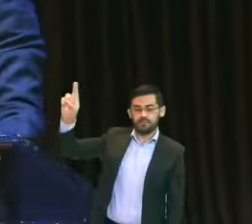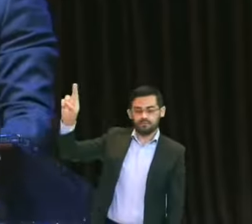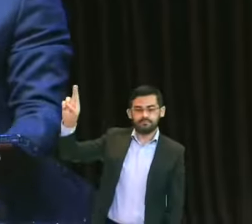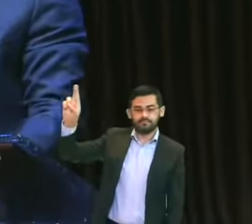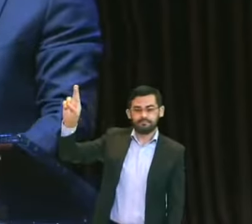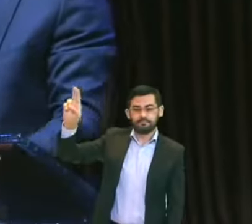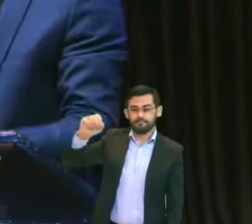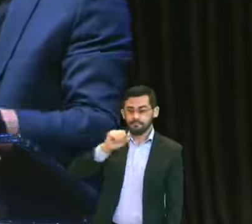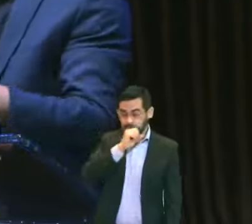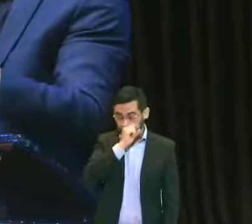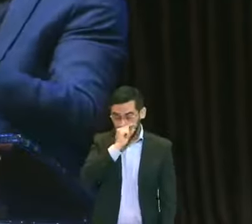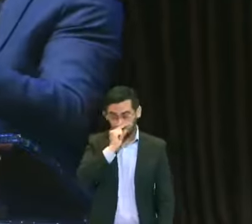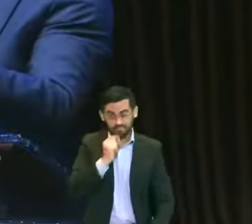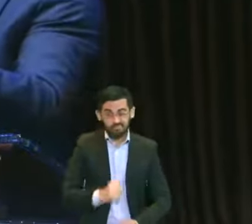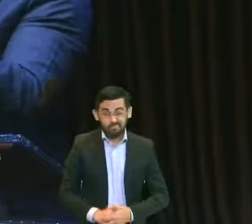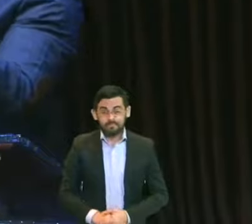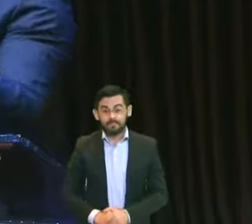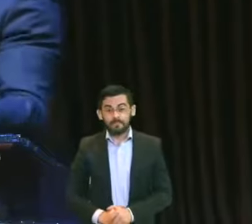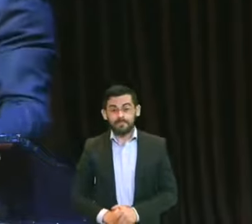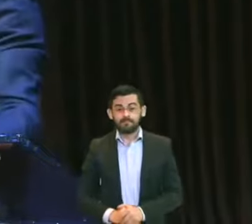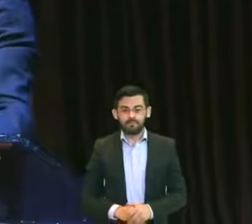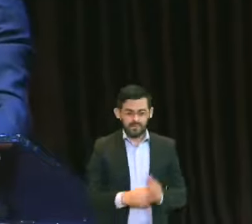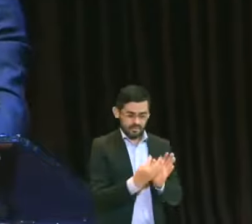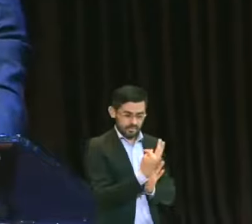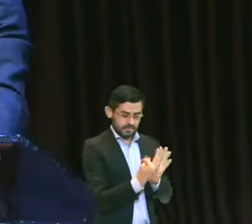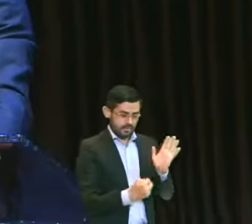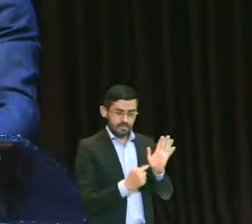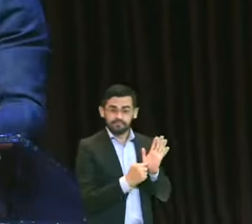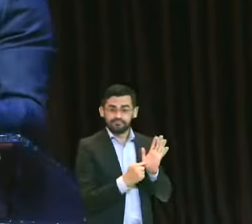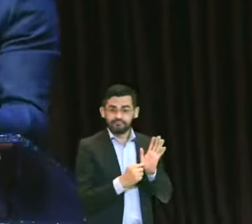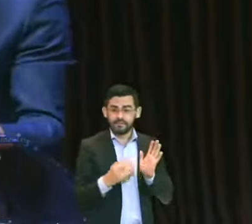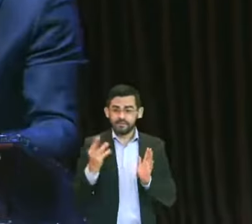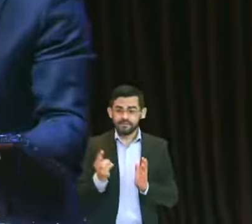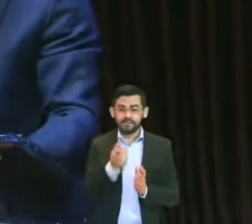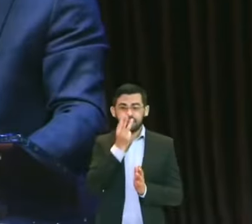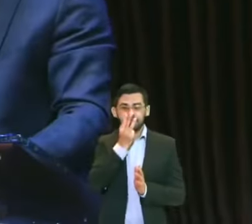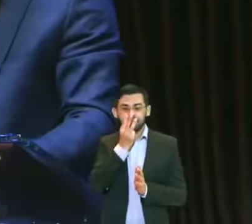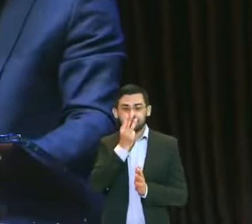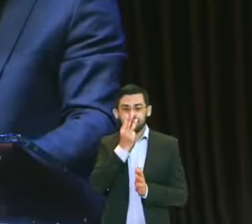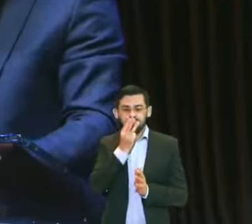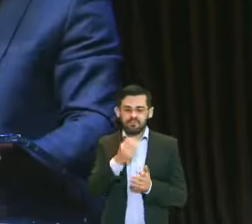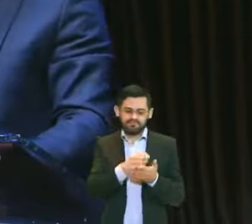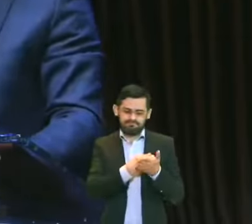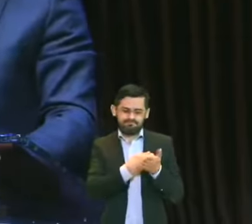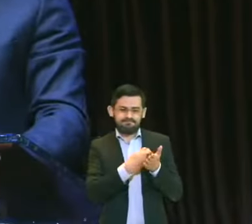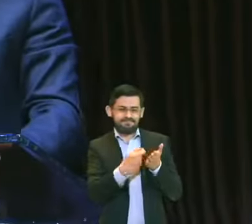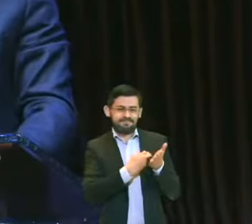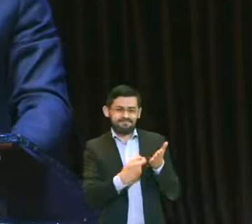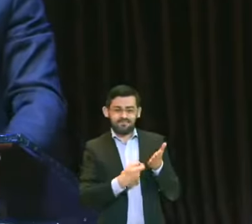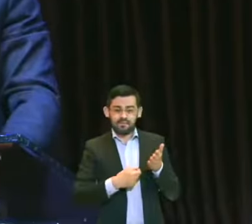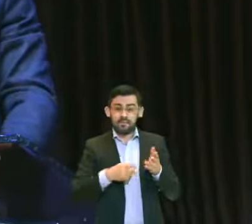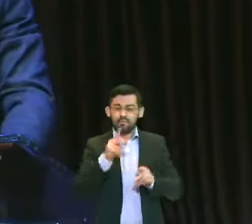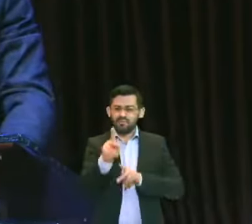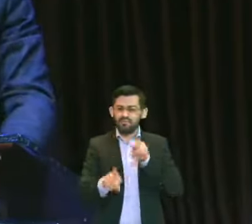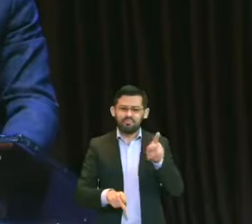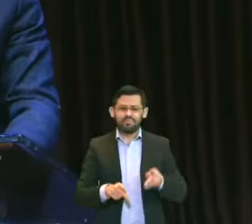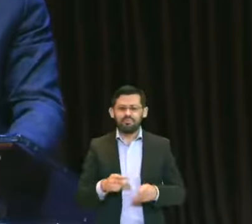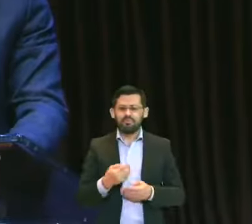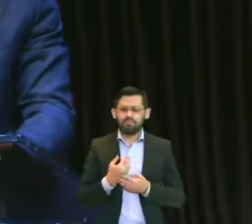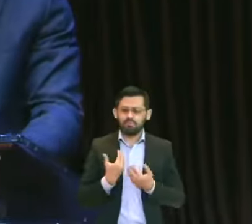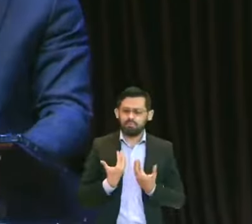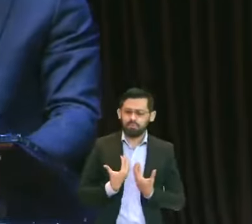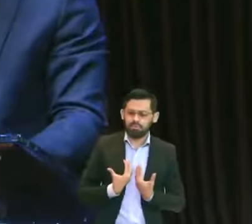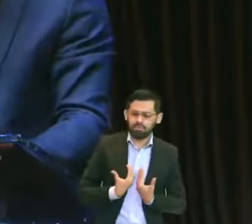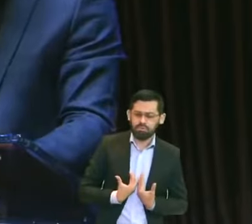interessante porque esse texto em Isaías está escrito por um povo cansado, 70 anos